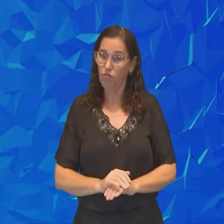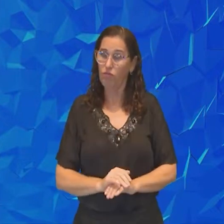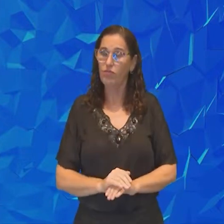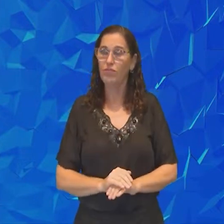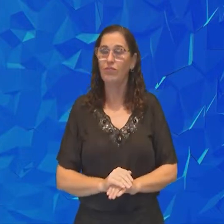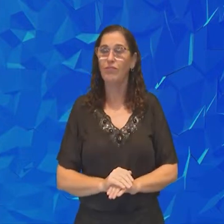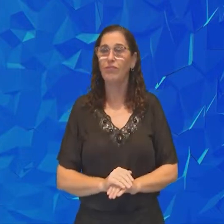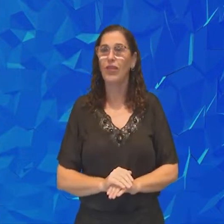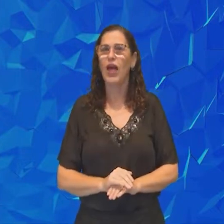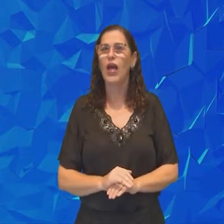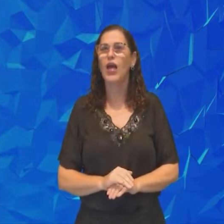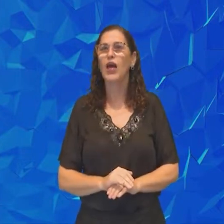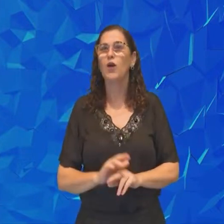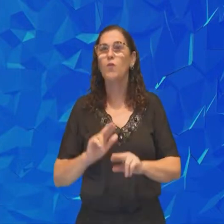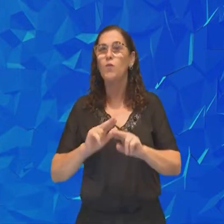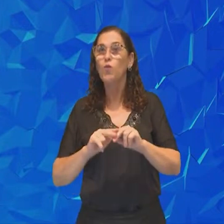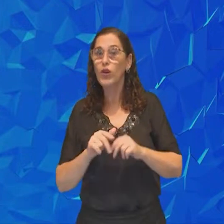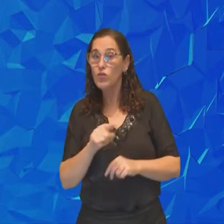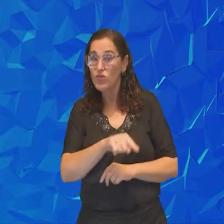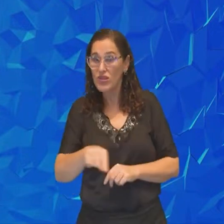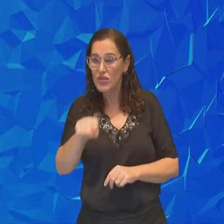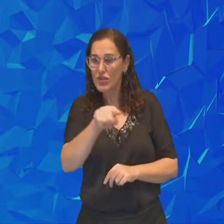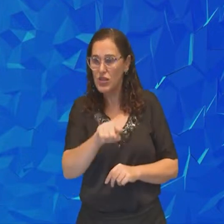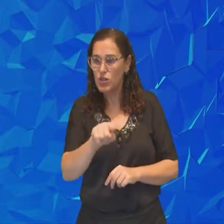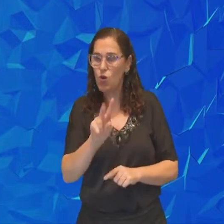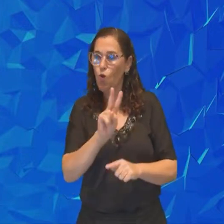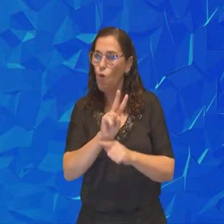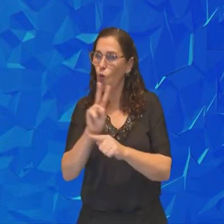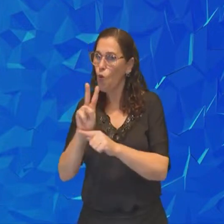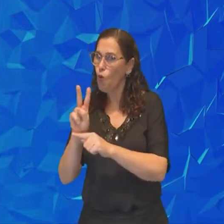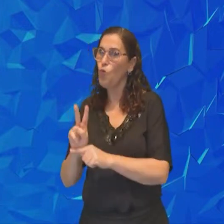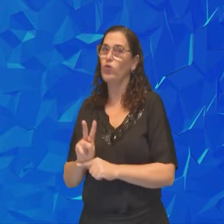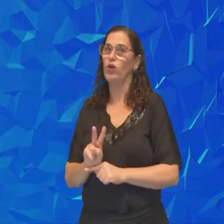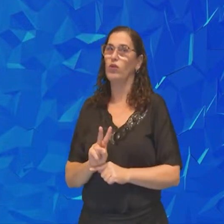E Ele diz aí, portanto, seja zeloso,